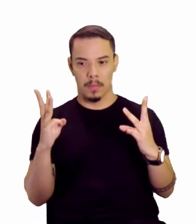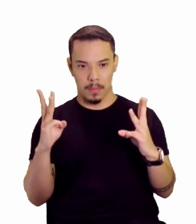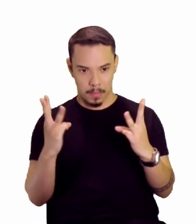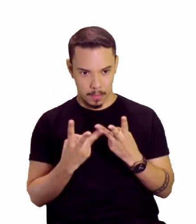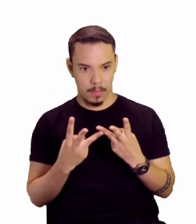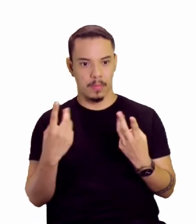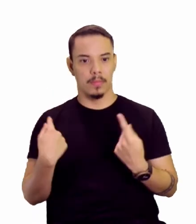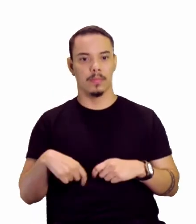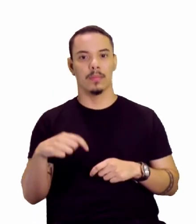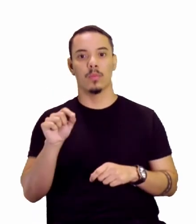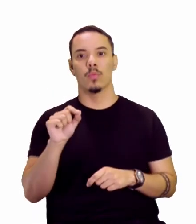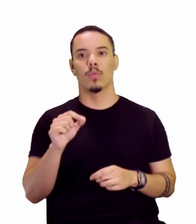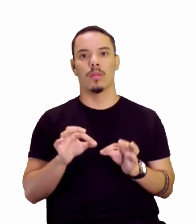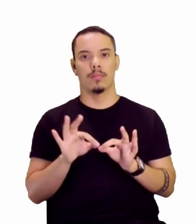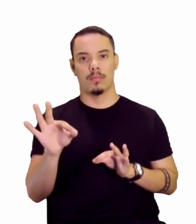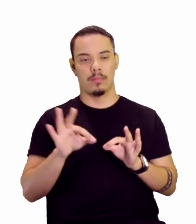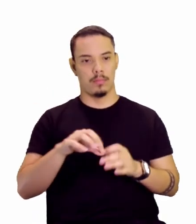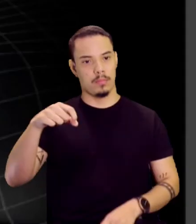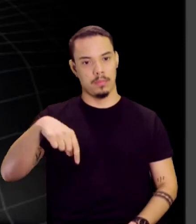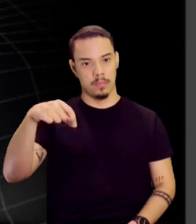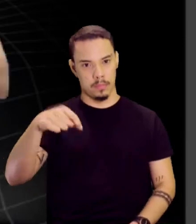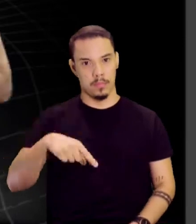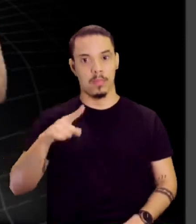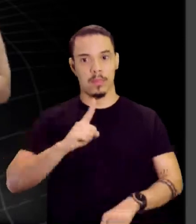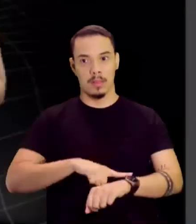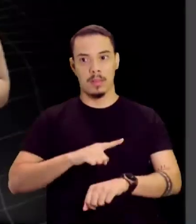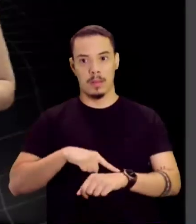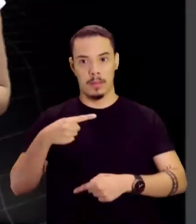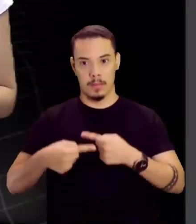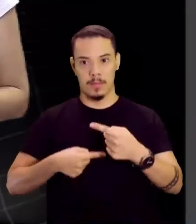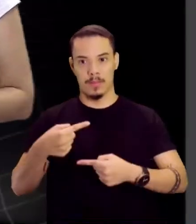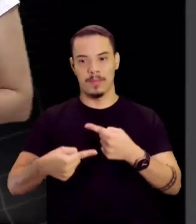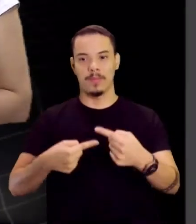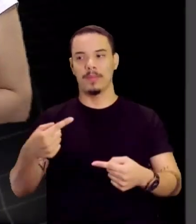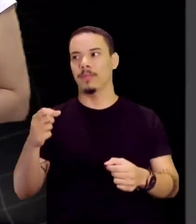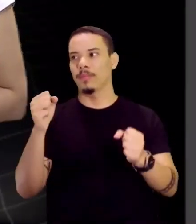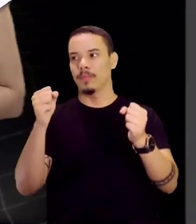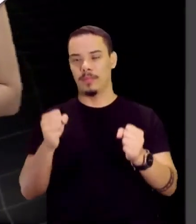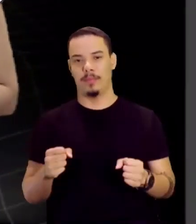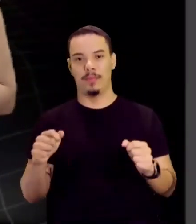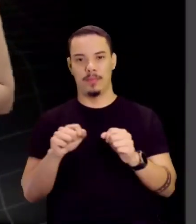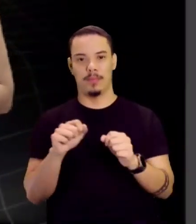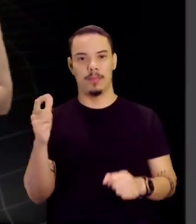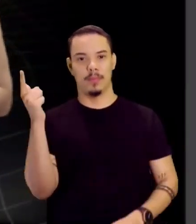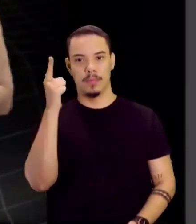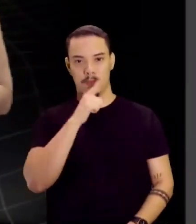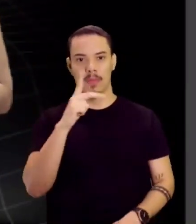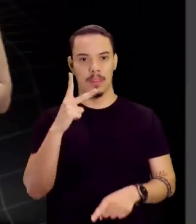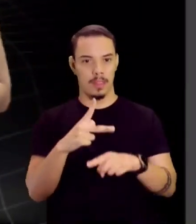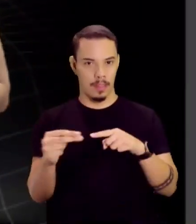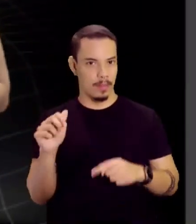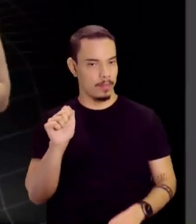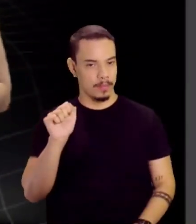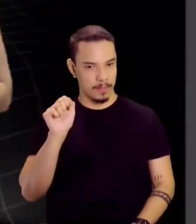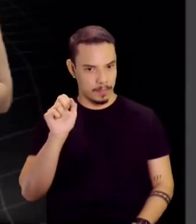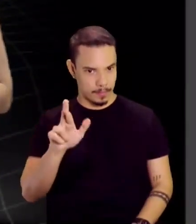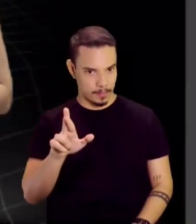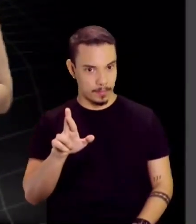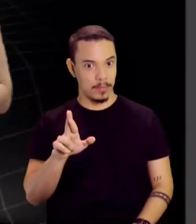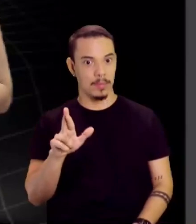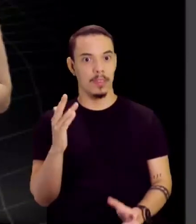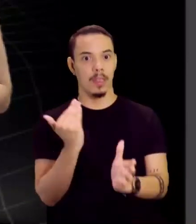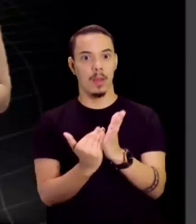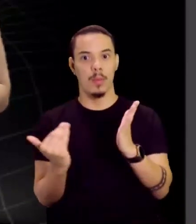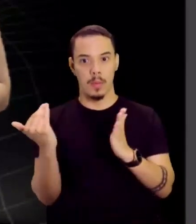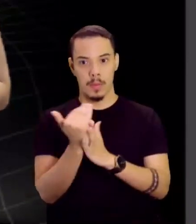filete de água se alongue, né? Com o passar do tempo, para poder vencer. A resistência do ar faz com que ele aumenta a